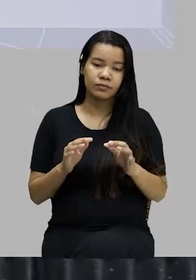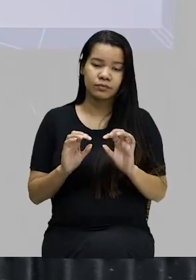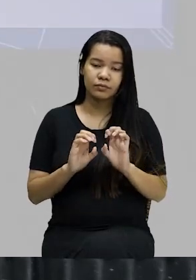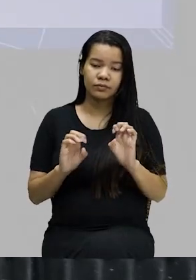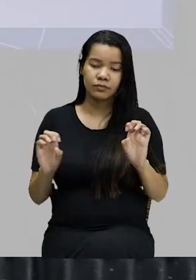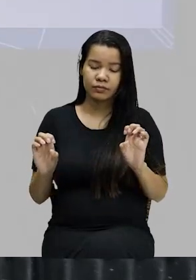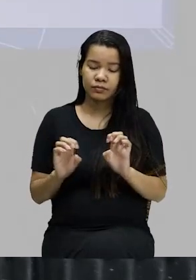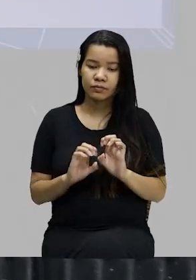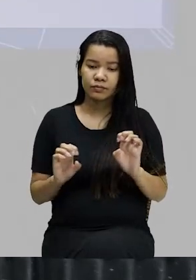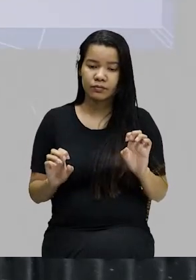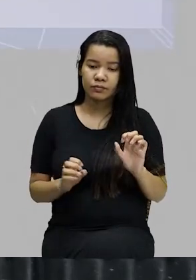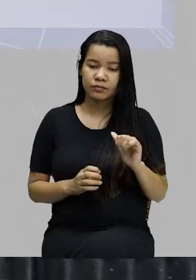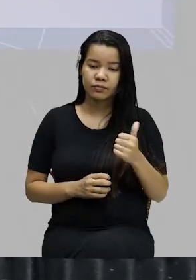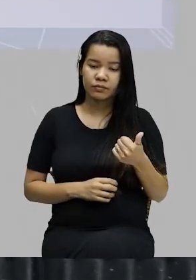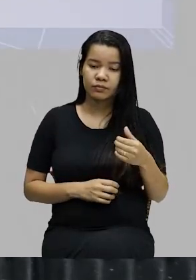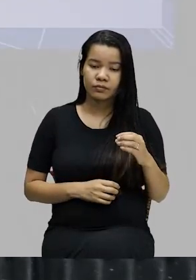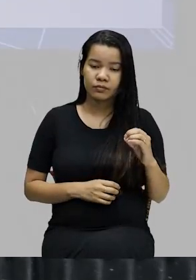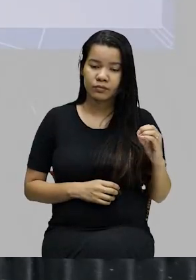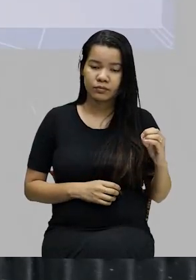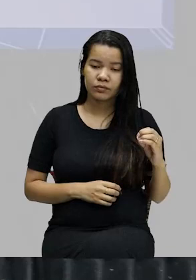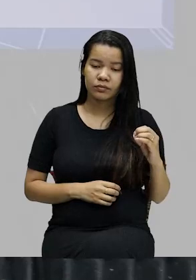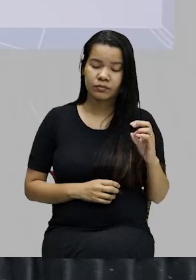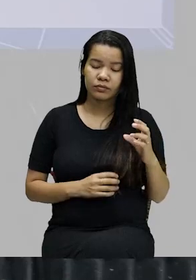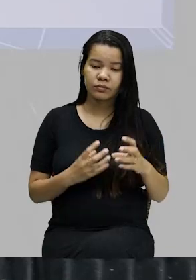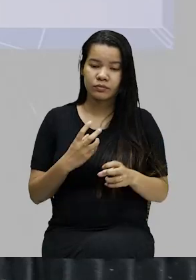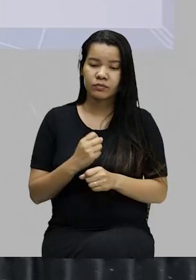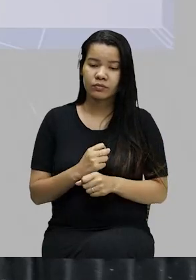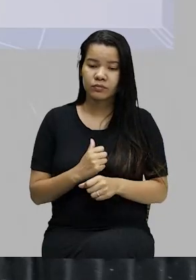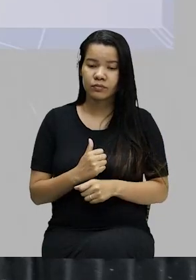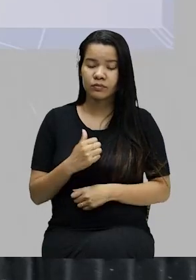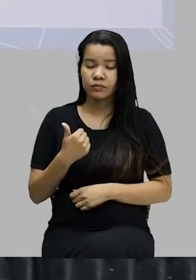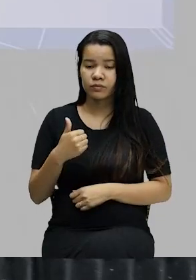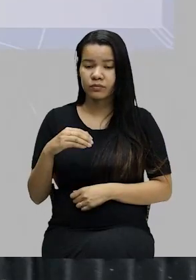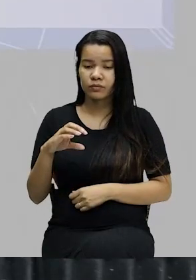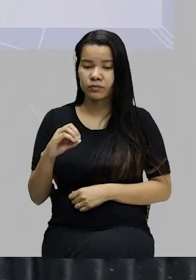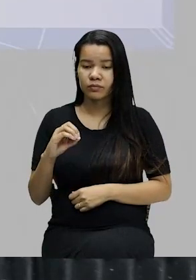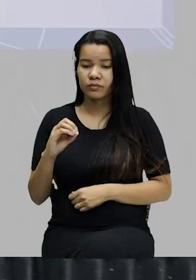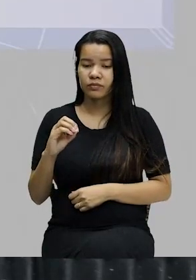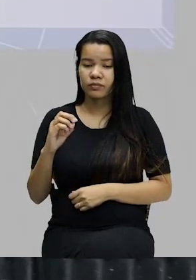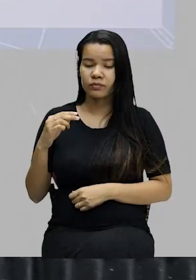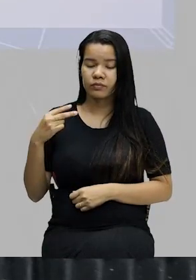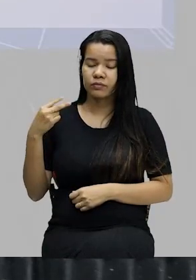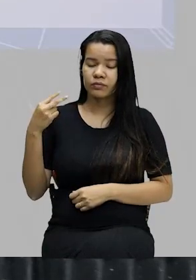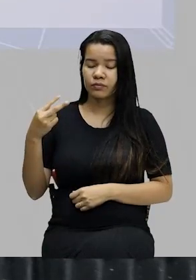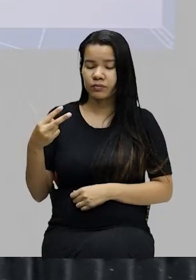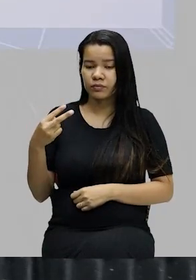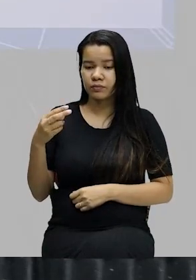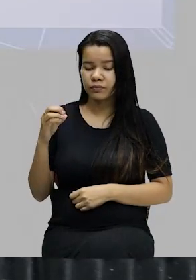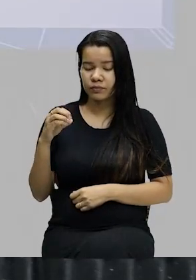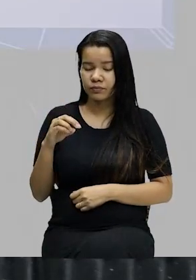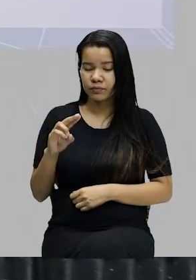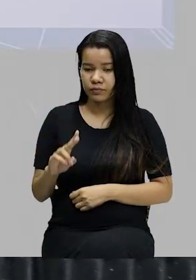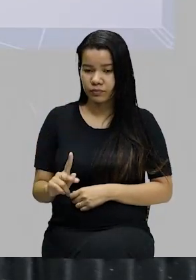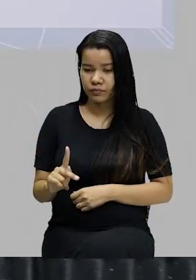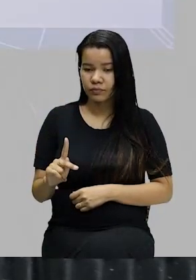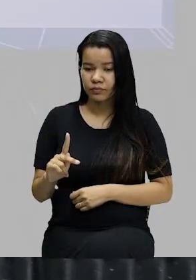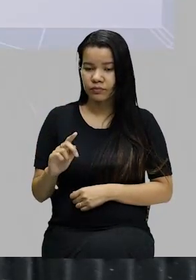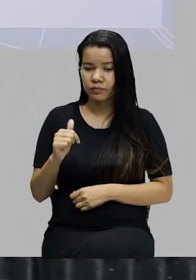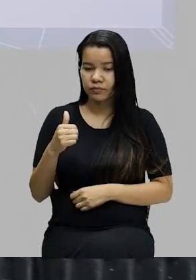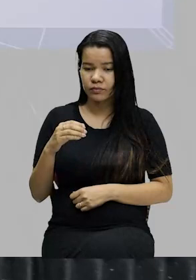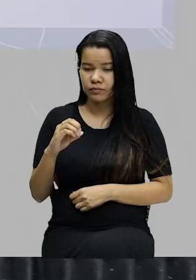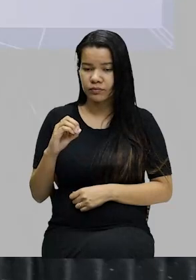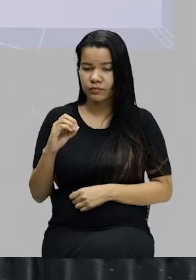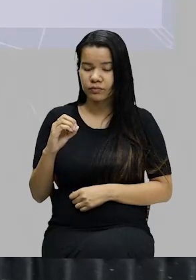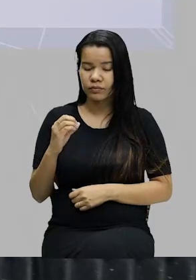Ok? 100, turminha, equivale a 10 ao quadrado. Beleza? Bom, 10 elevado a 23 dividido